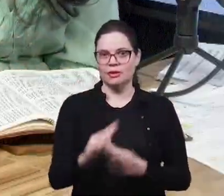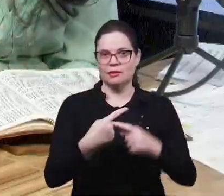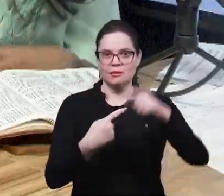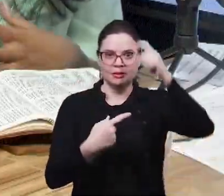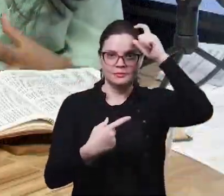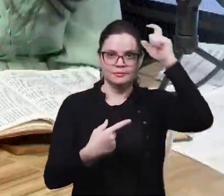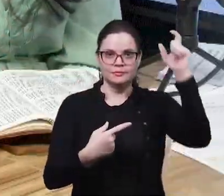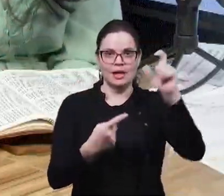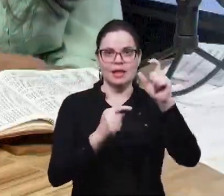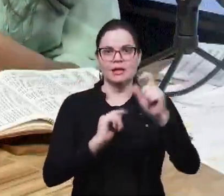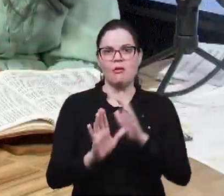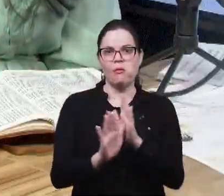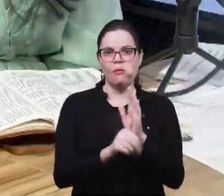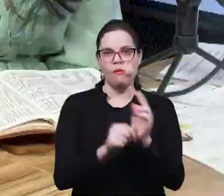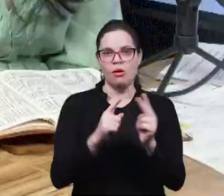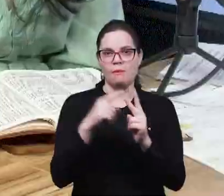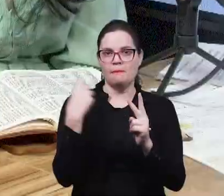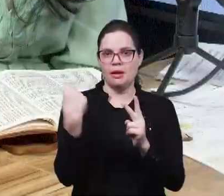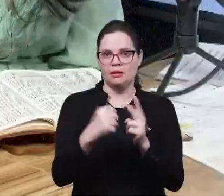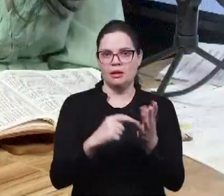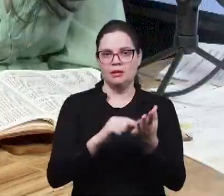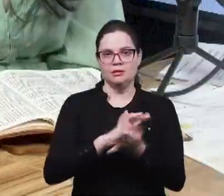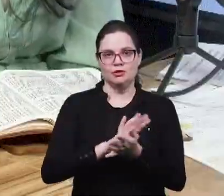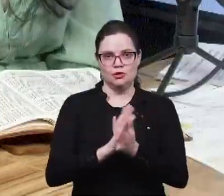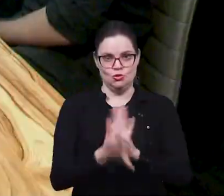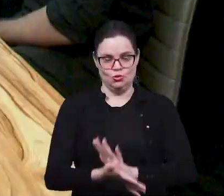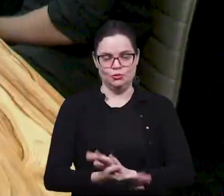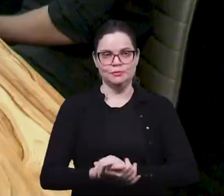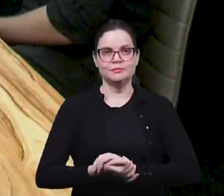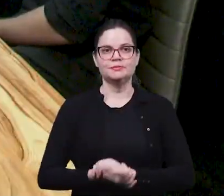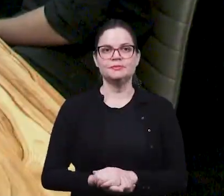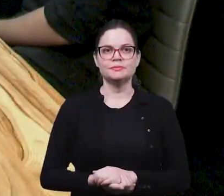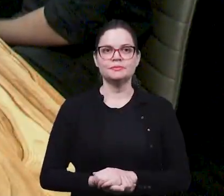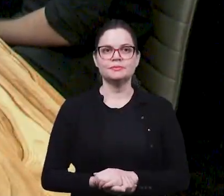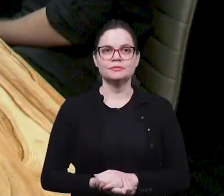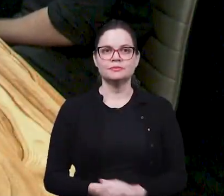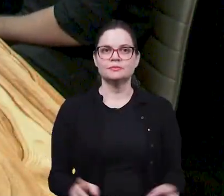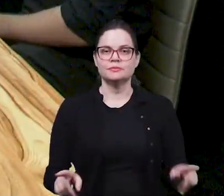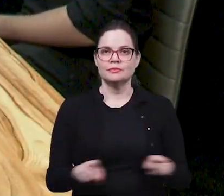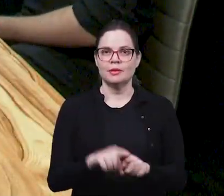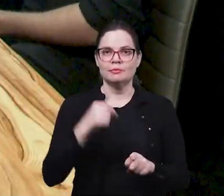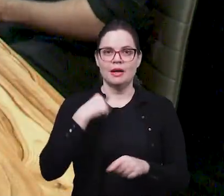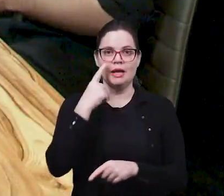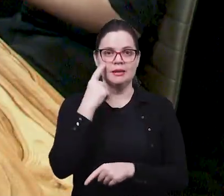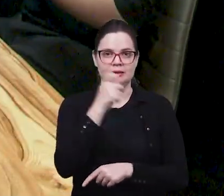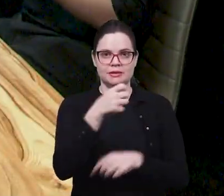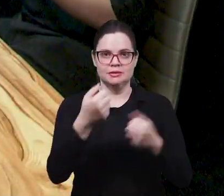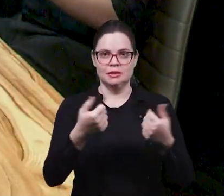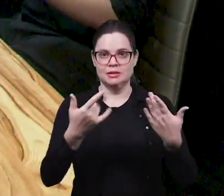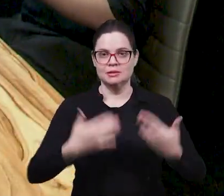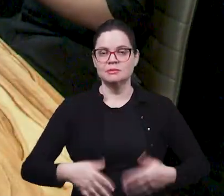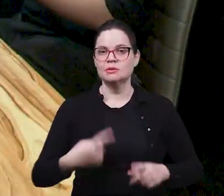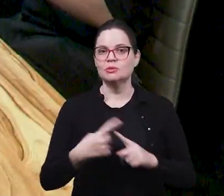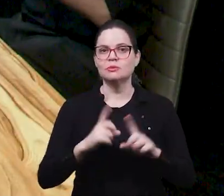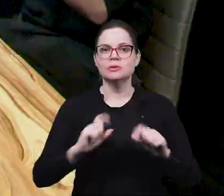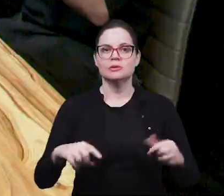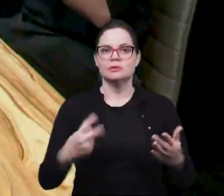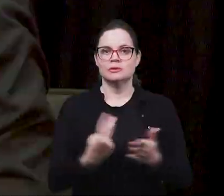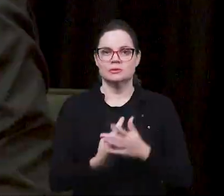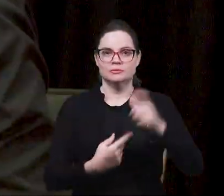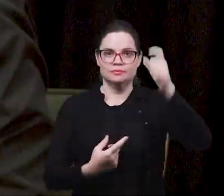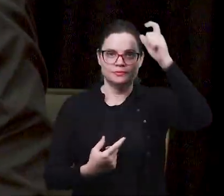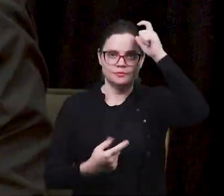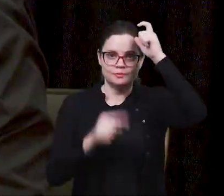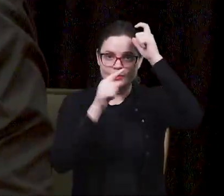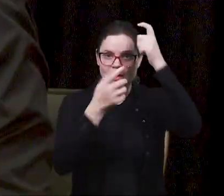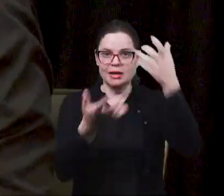para matar, roubar e destruir. Exatamente. É até interessante que você disse que para chegar, o inimigo ele